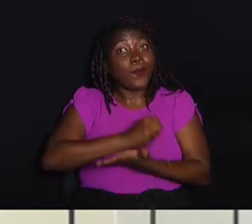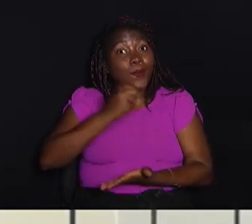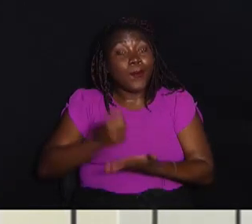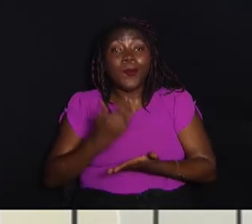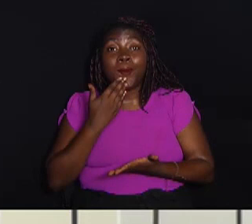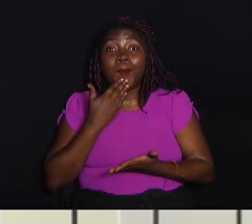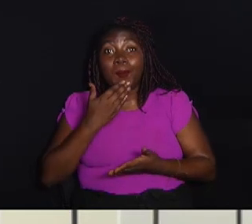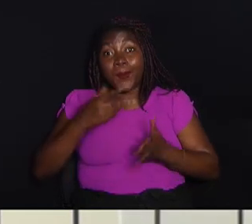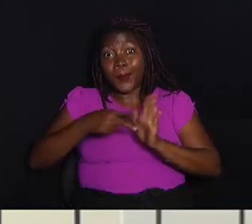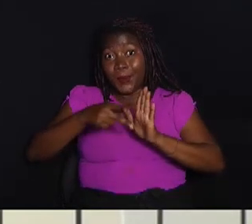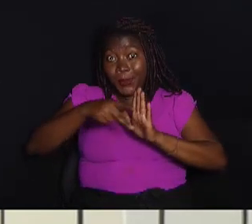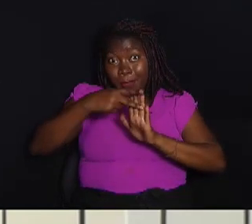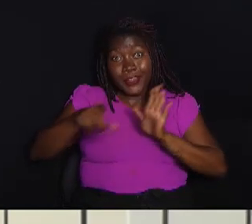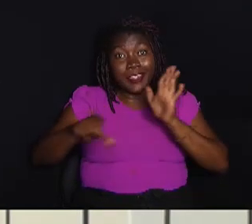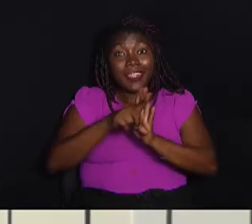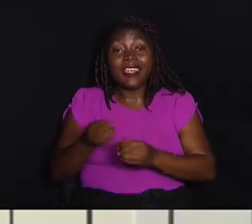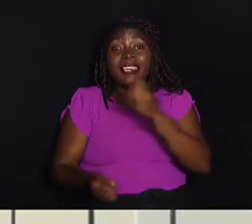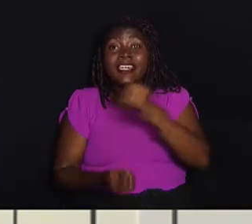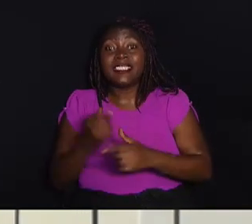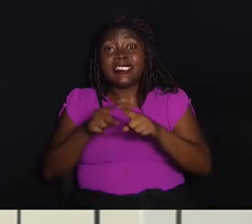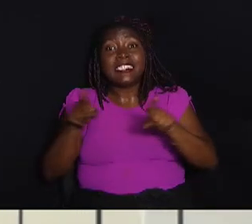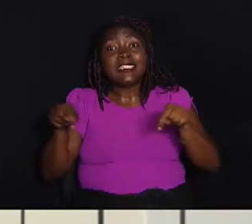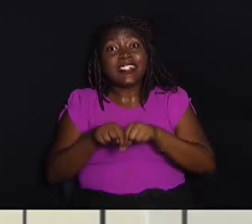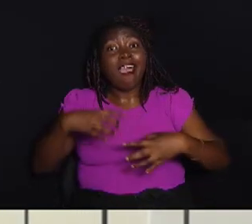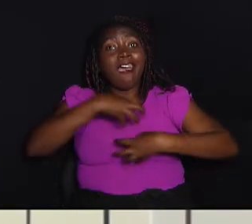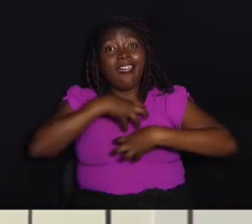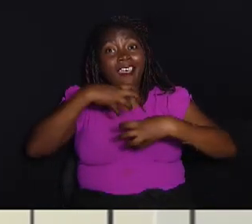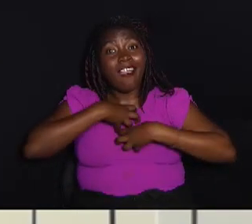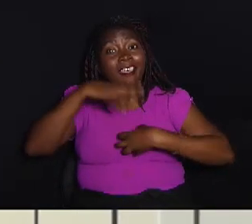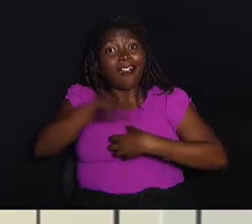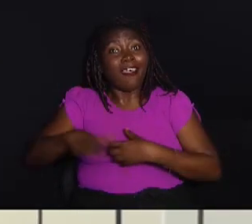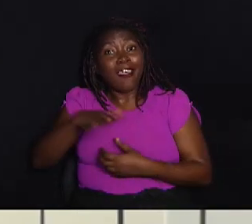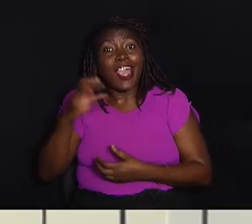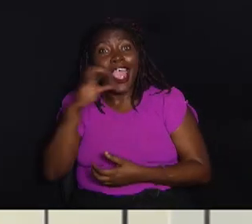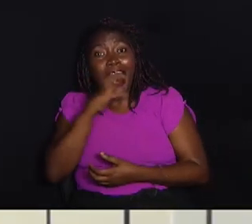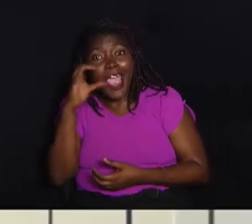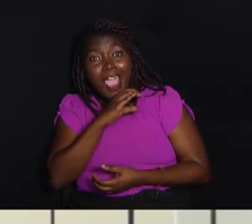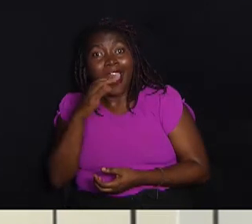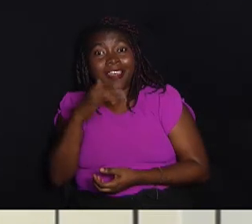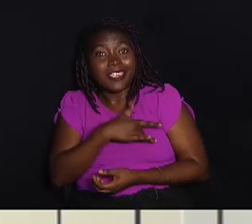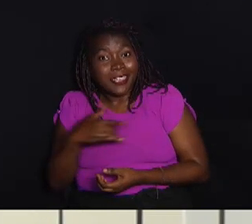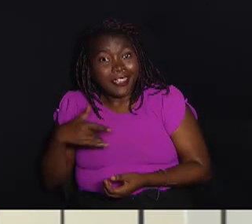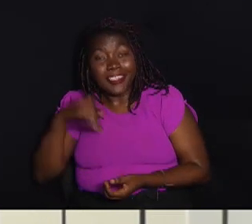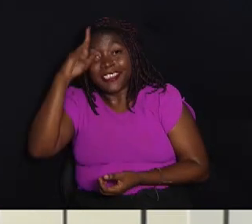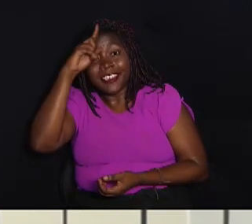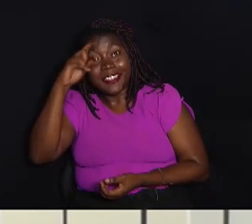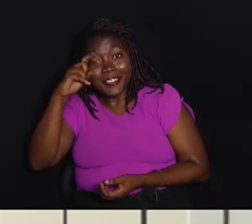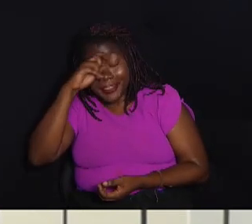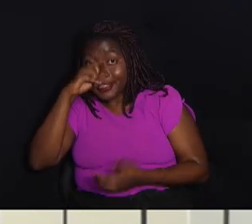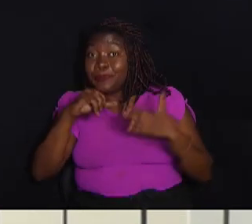lei para a criação de salas sensoriais nos prontos socorros hospitais e Unidades de Pronto